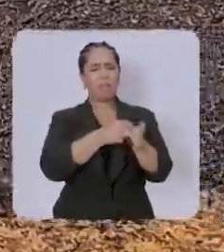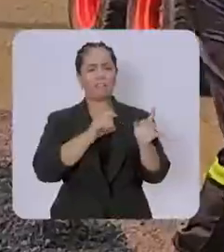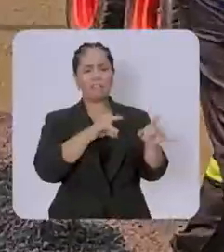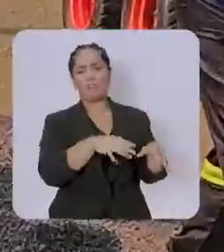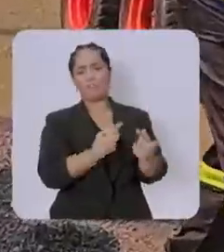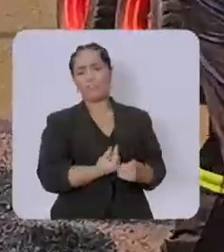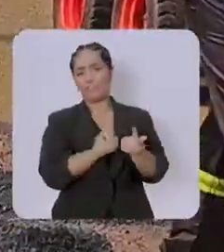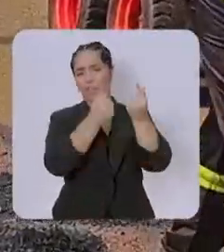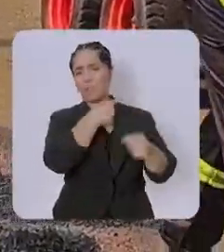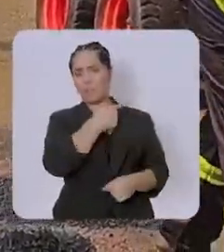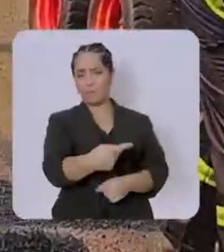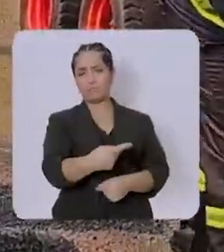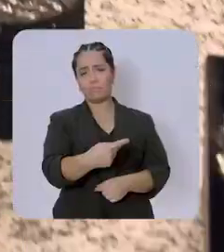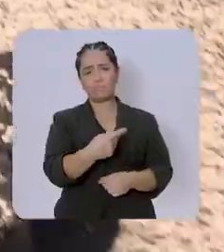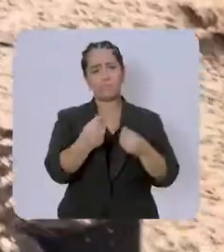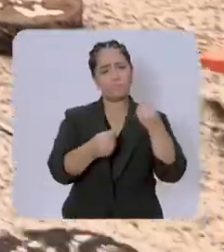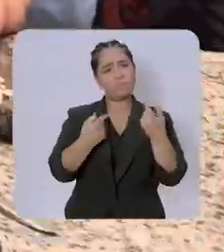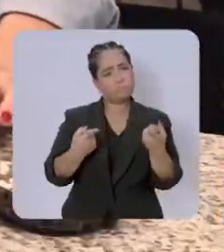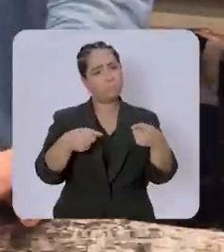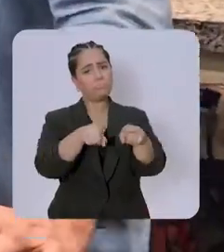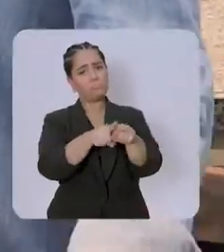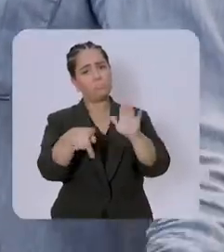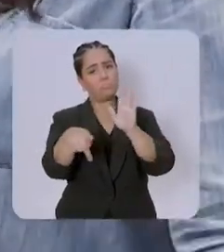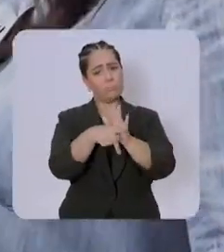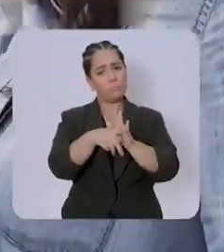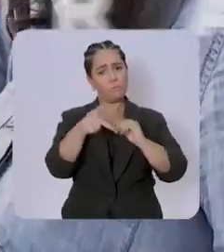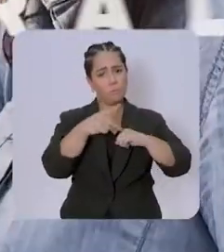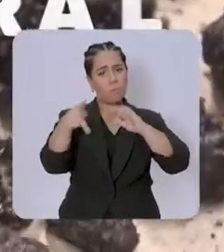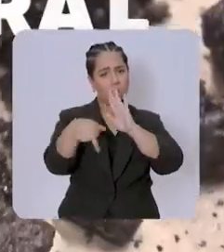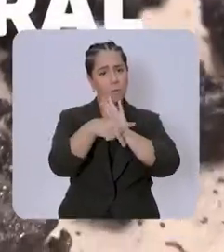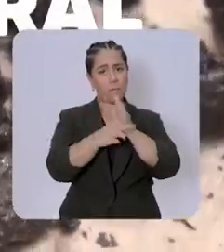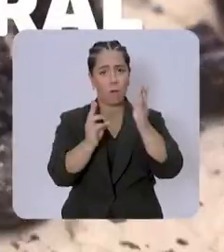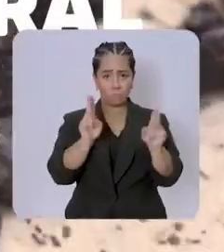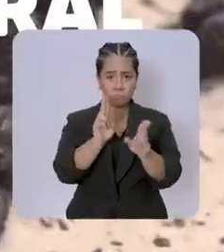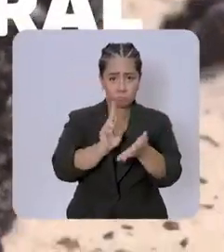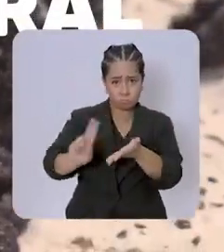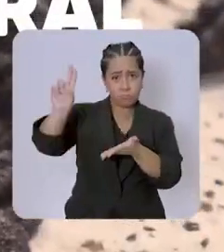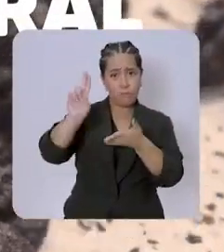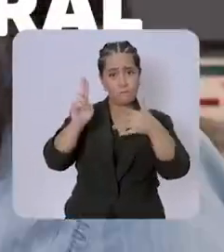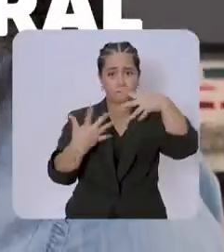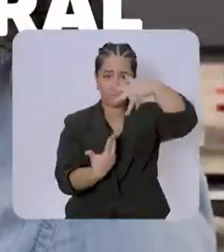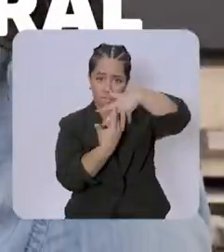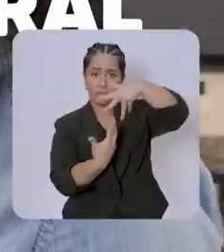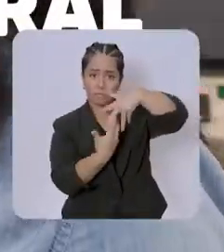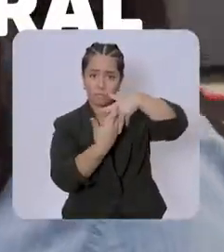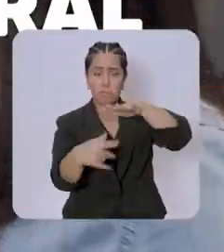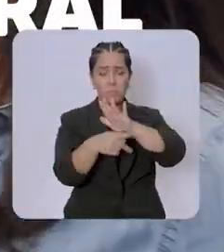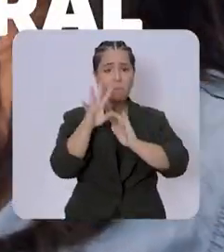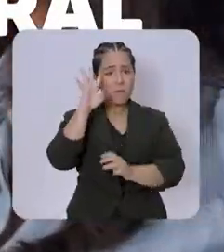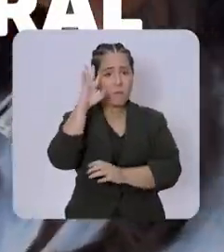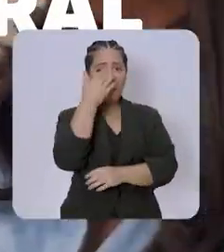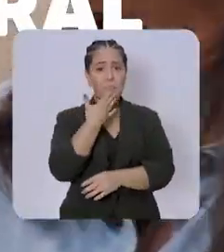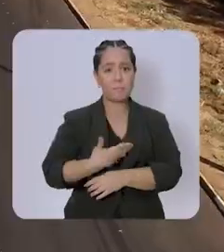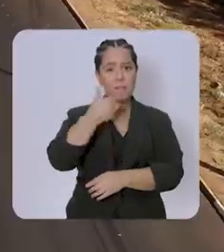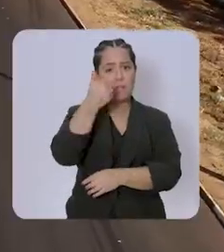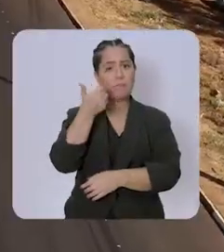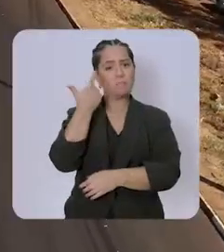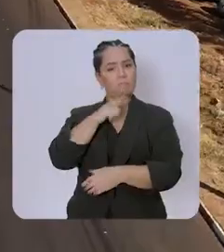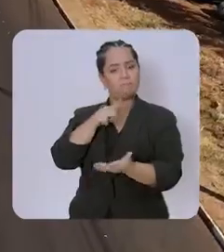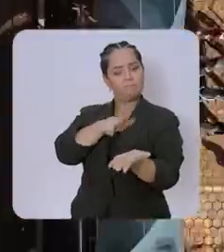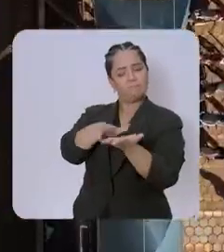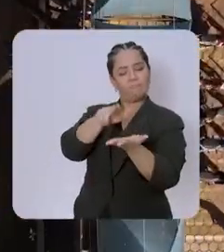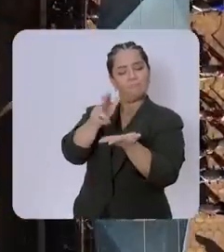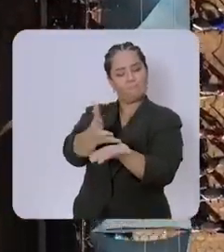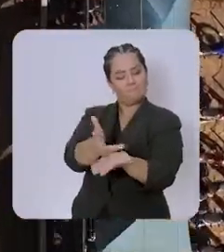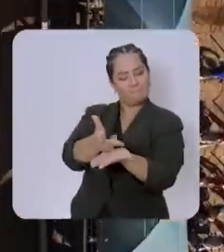e jogar fora o dinheiro público. Vamos fazer uma parceria com especialistas da Universidade Federal para encontrar a melhor solução. Garantir